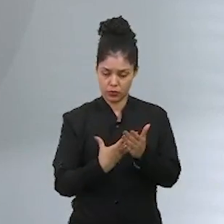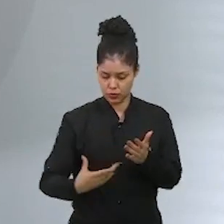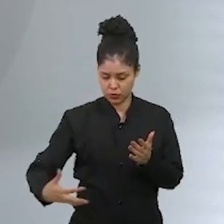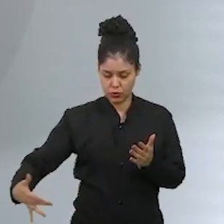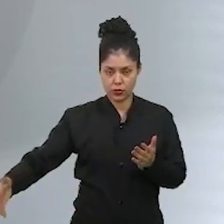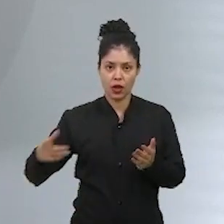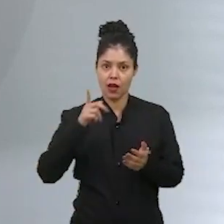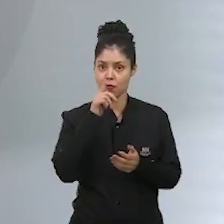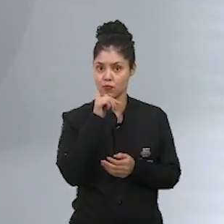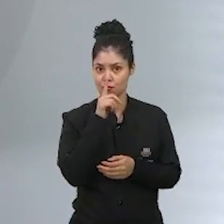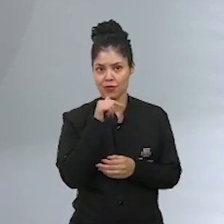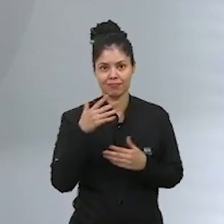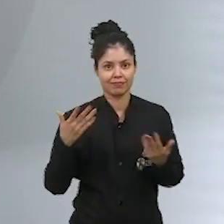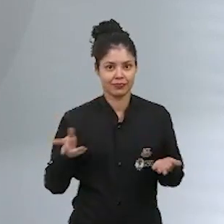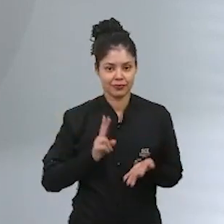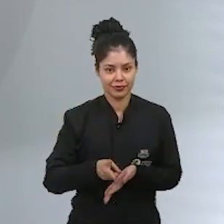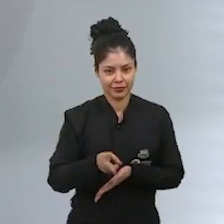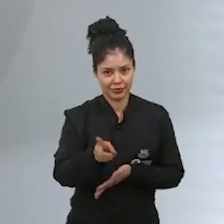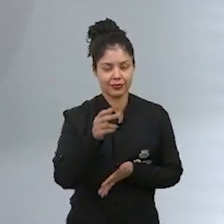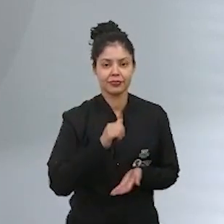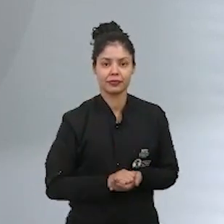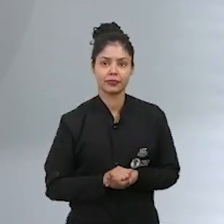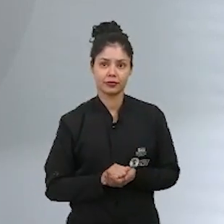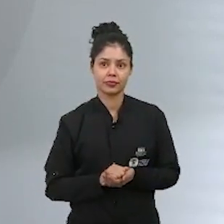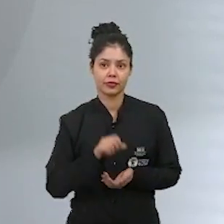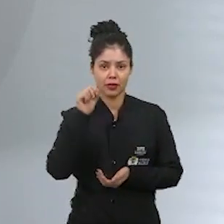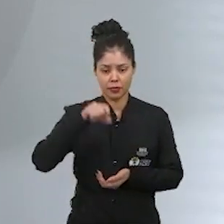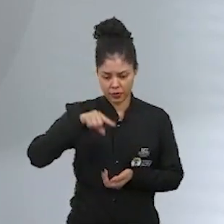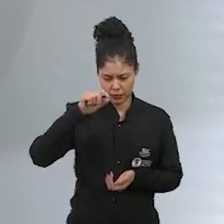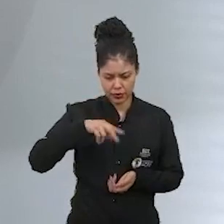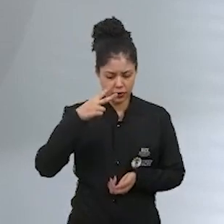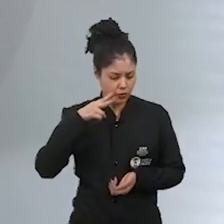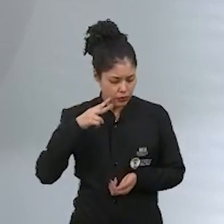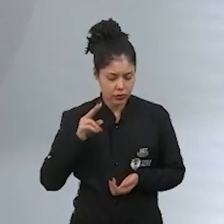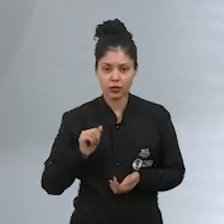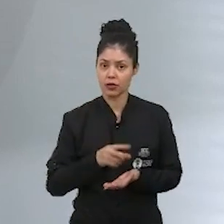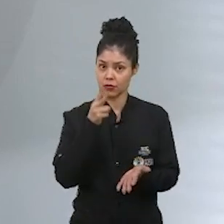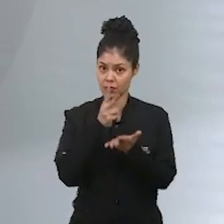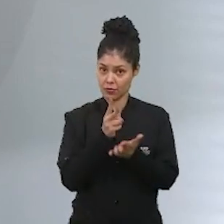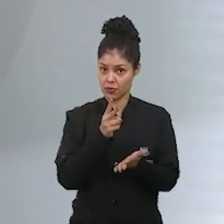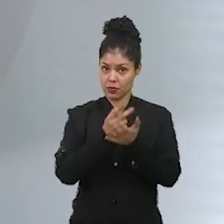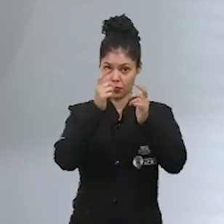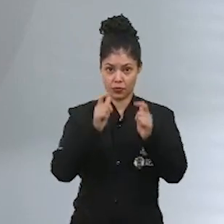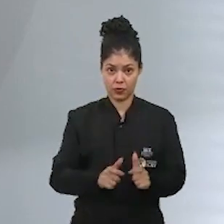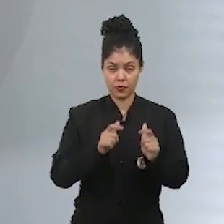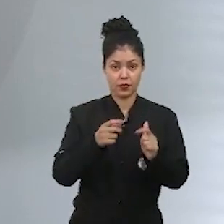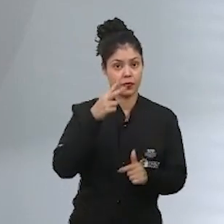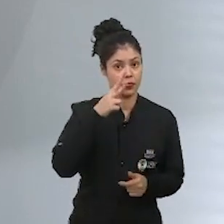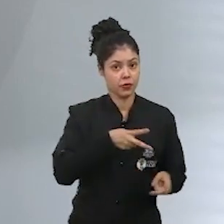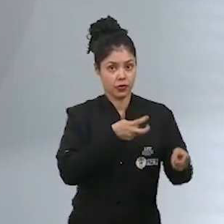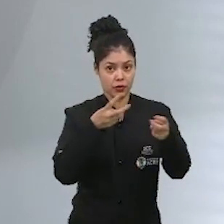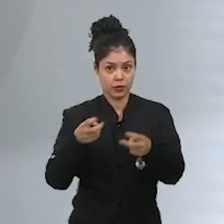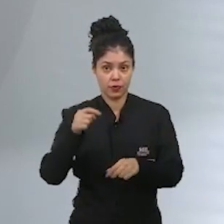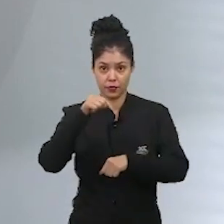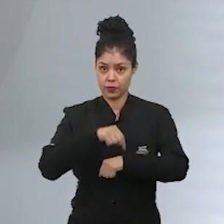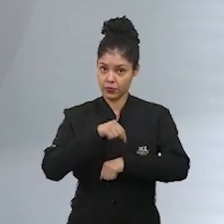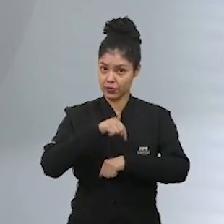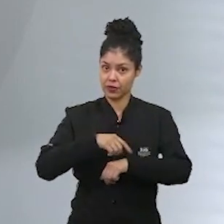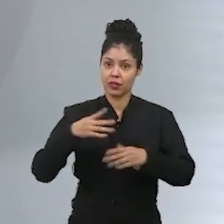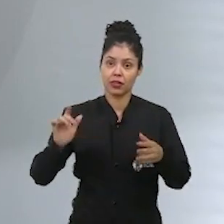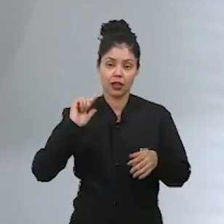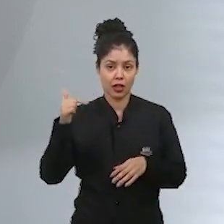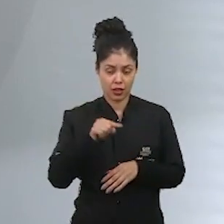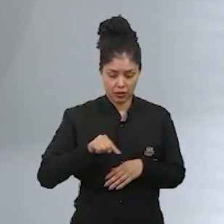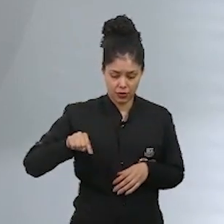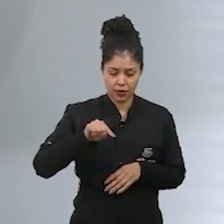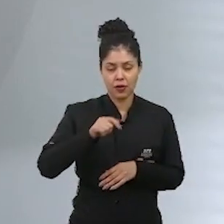cai quando está constantemente ali da telha, gotejando, se estiver sempre no mesmo lugar, você vai perceber que com o tempo, aquela